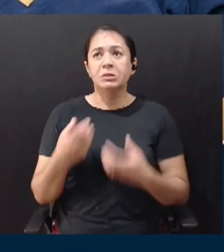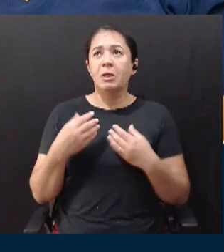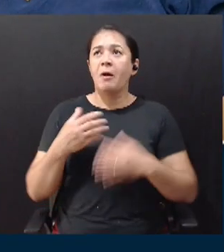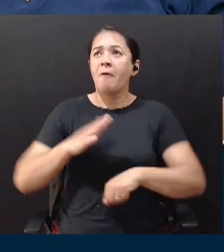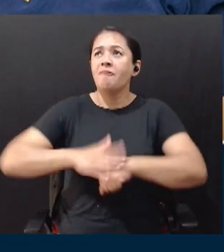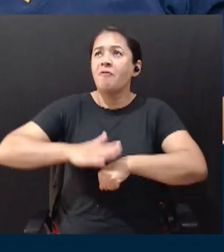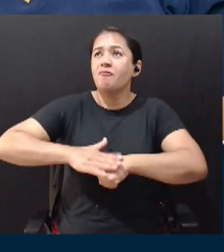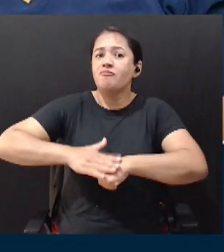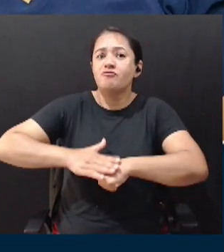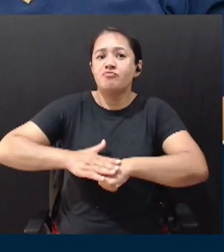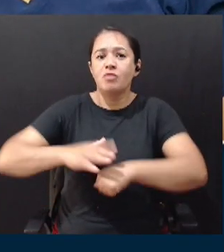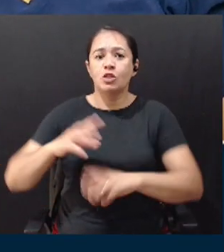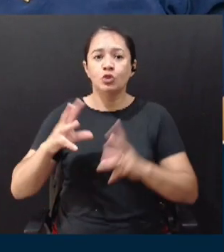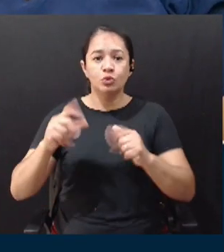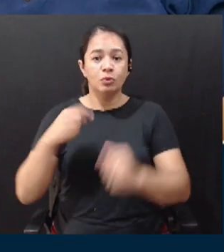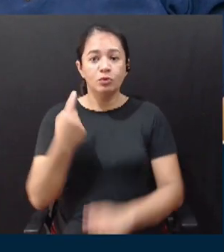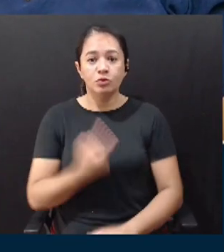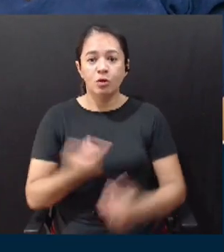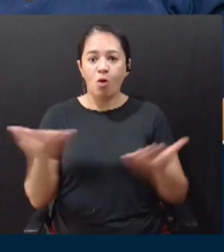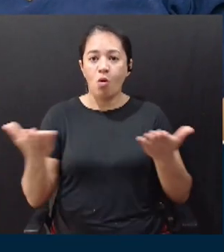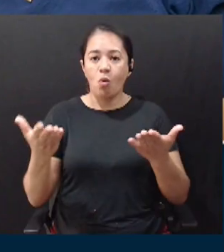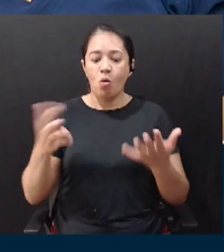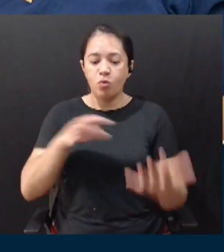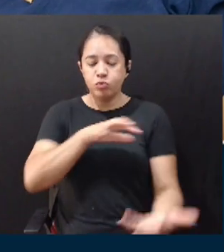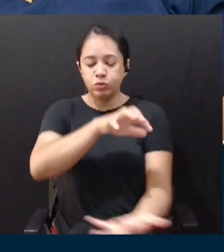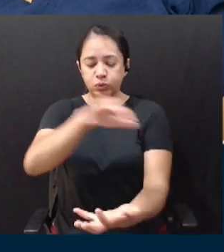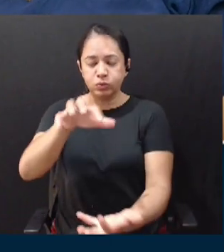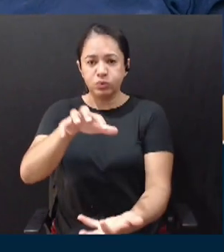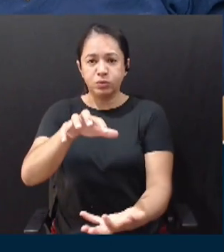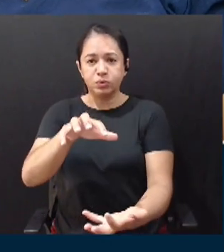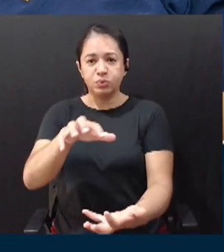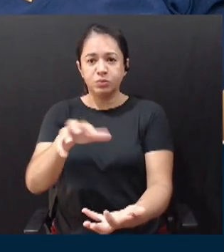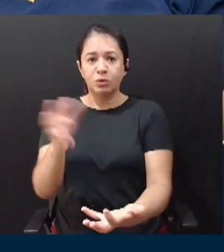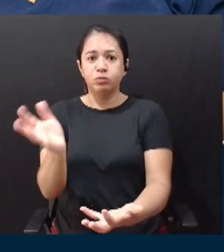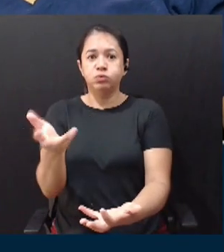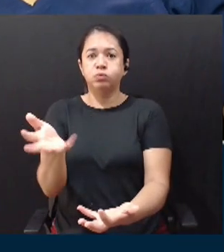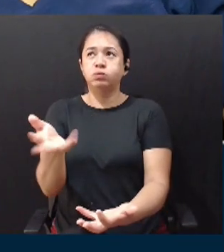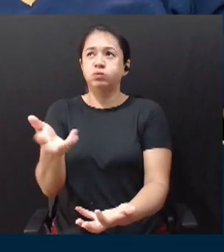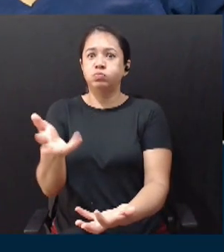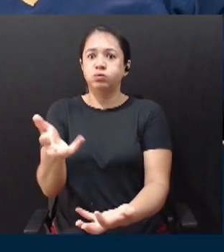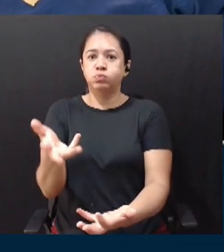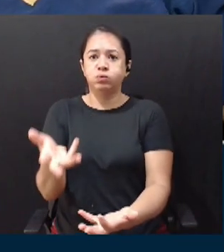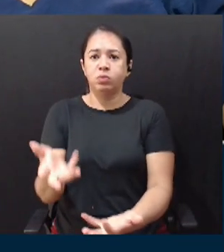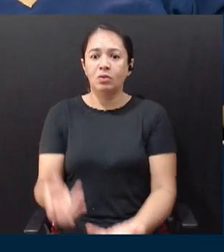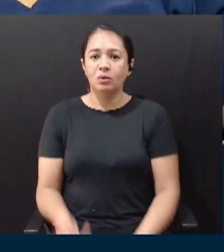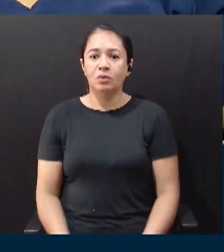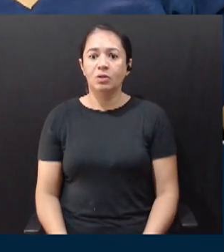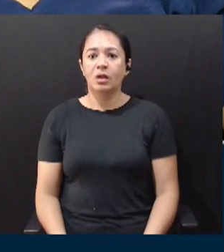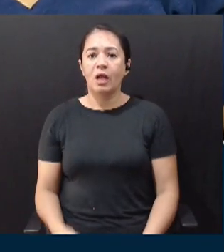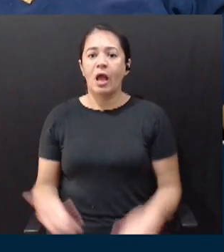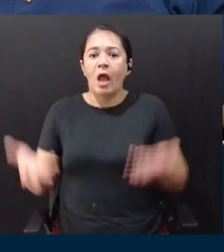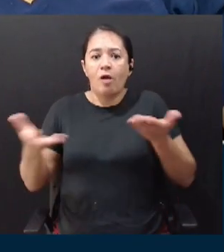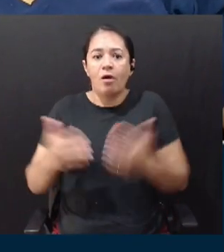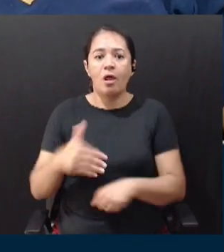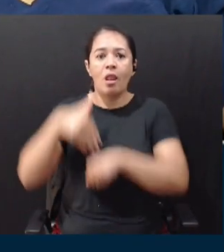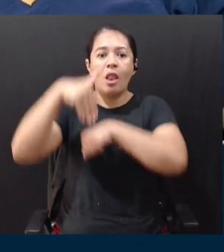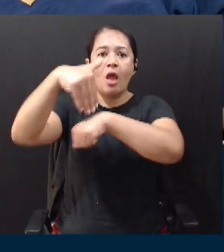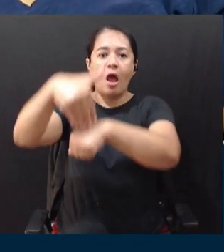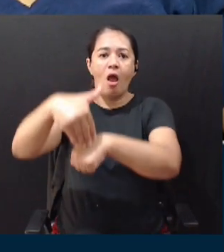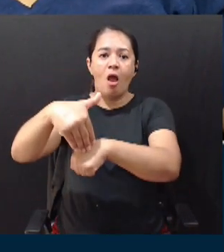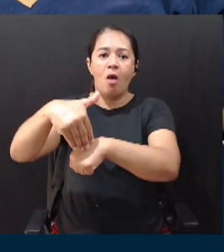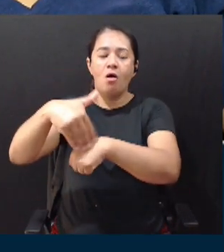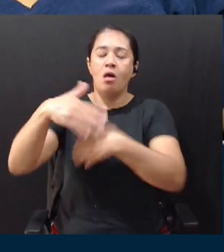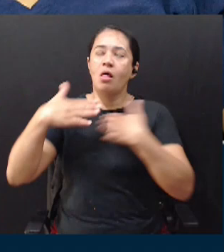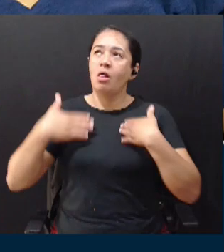nós. Hoje, o mundo está, a 1000 por hora, e aí vem a culpa do descanso, né. Será que